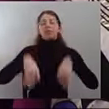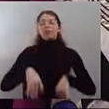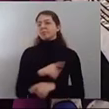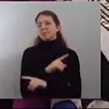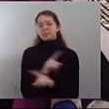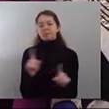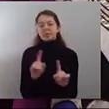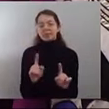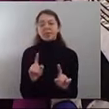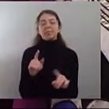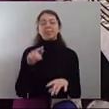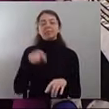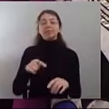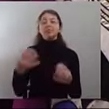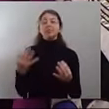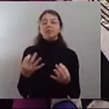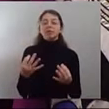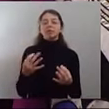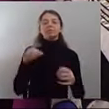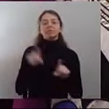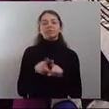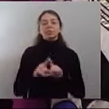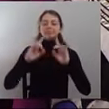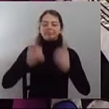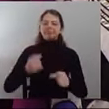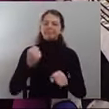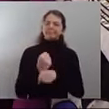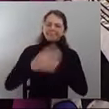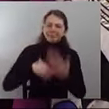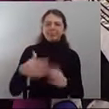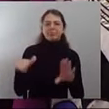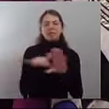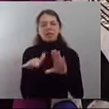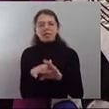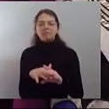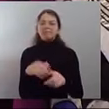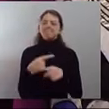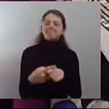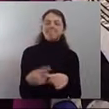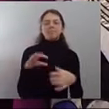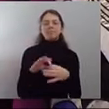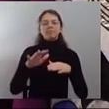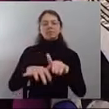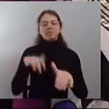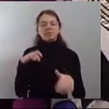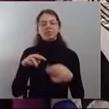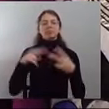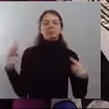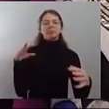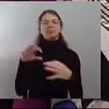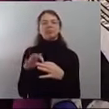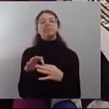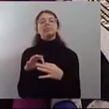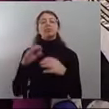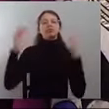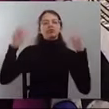sim, marcar o início do envolvimento ativo, constante e empenhado desta Assembleia Municipal aos impactos destas inundações e